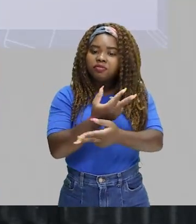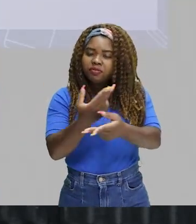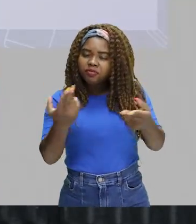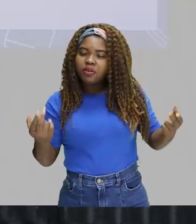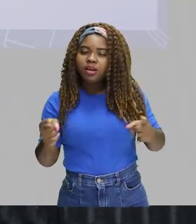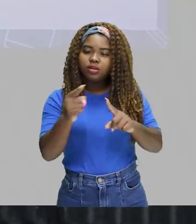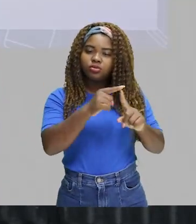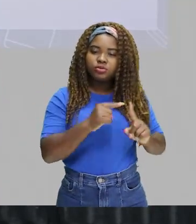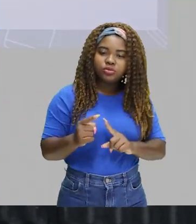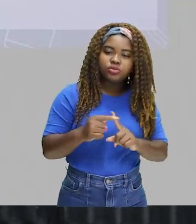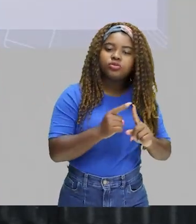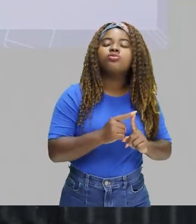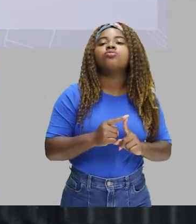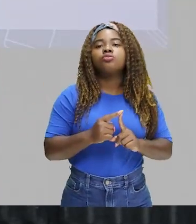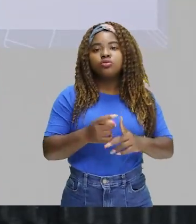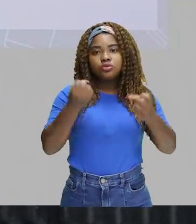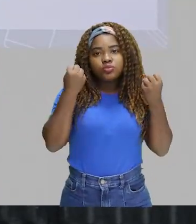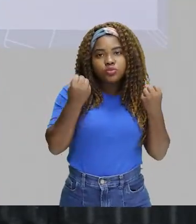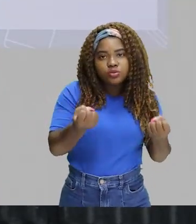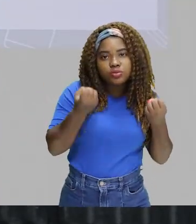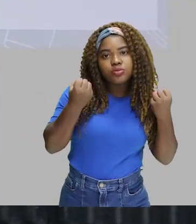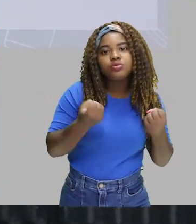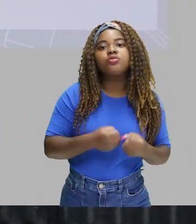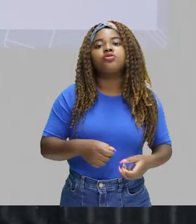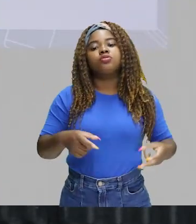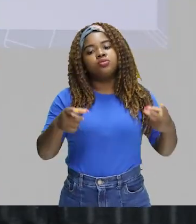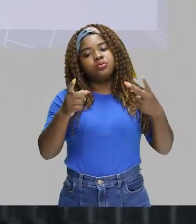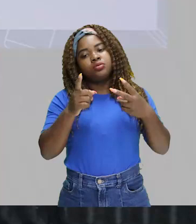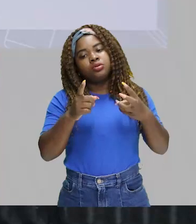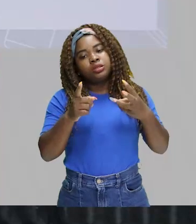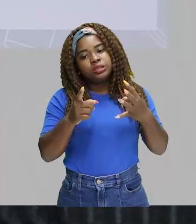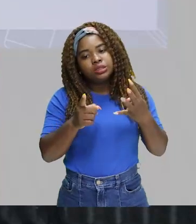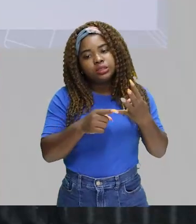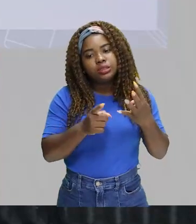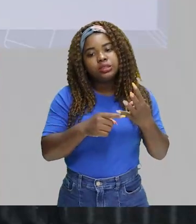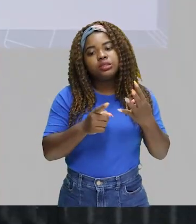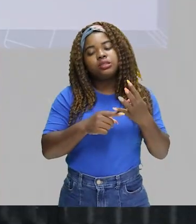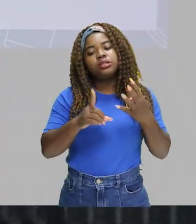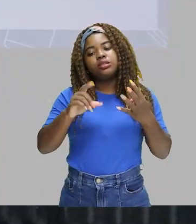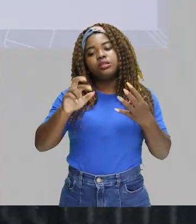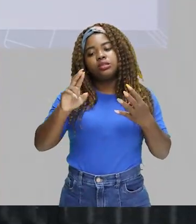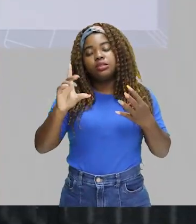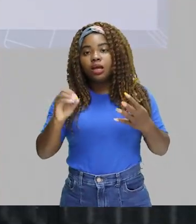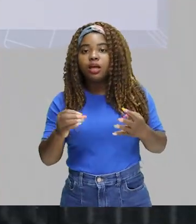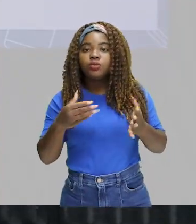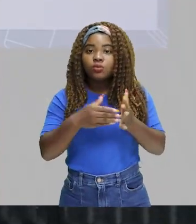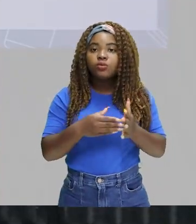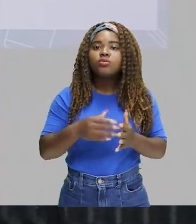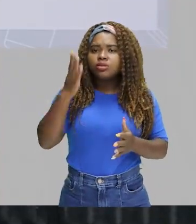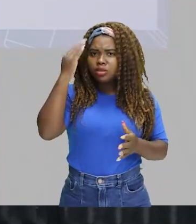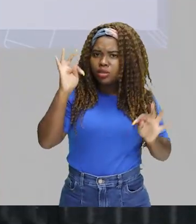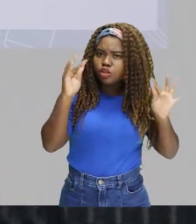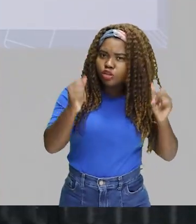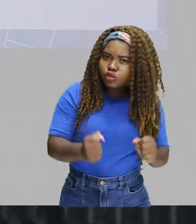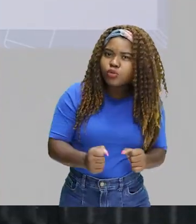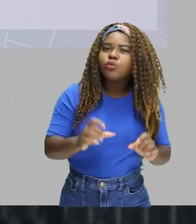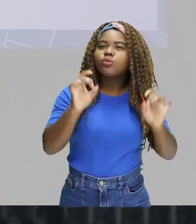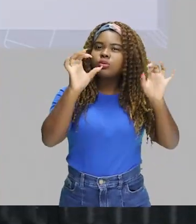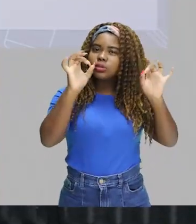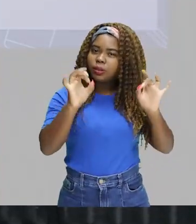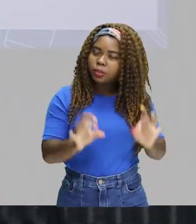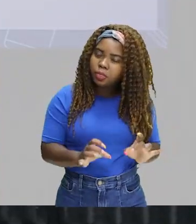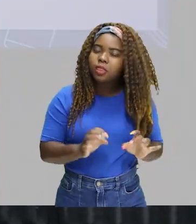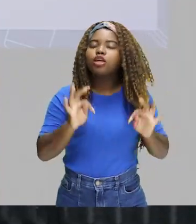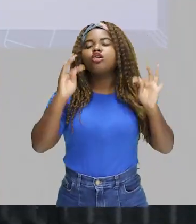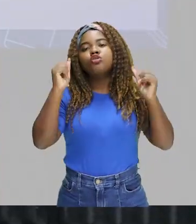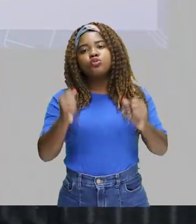peso, lançamento de martelo, lançamento de discos, lançamento de dardo. Vocês entenderam todas as especificações,